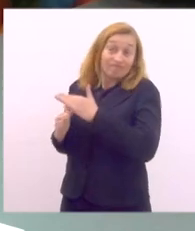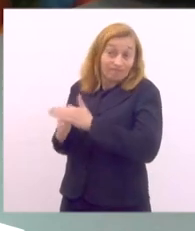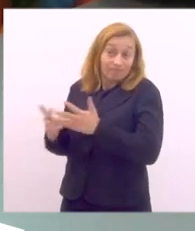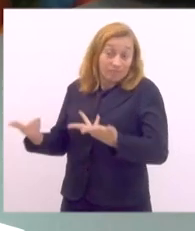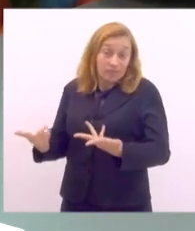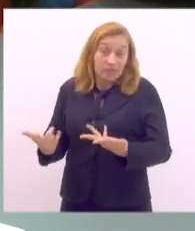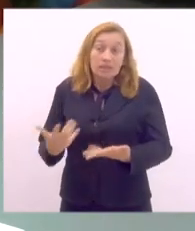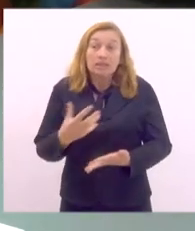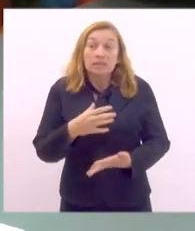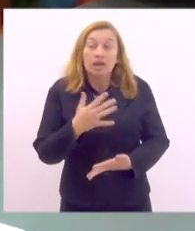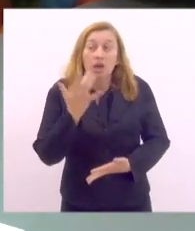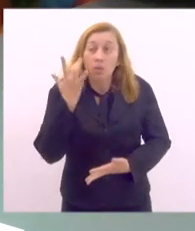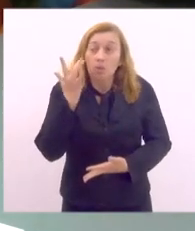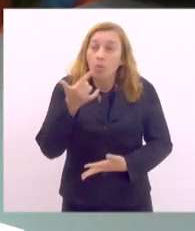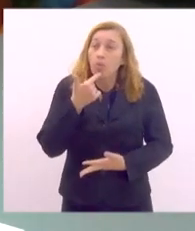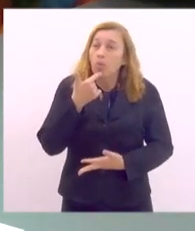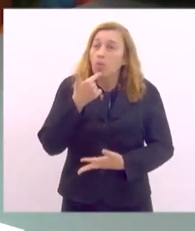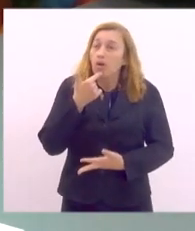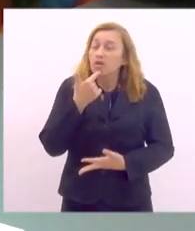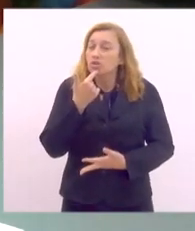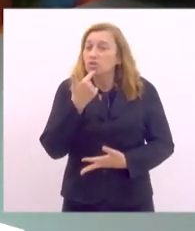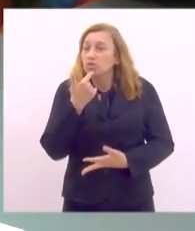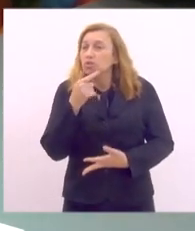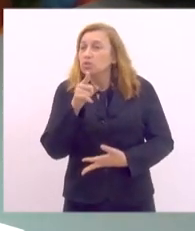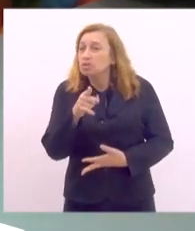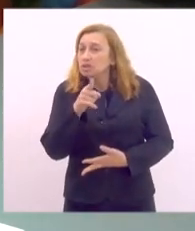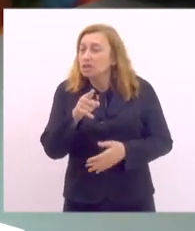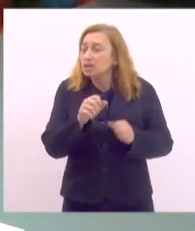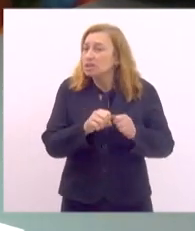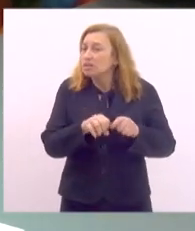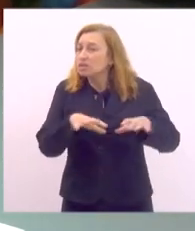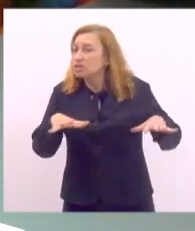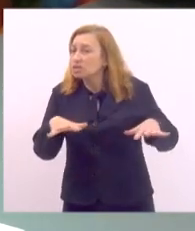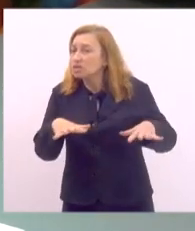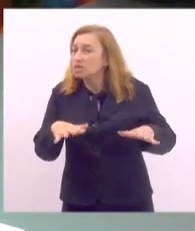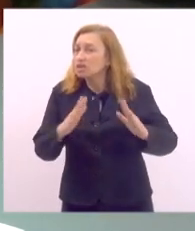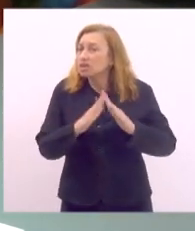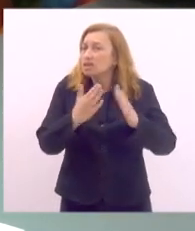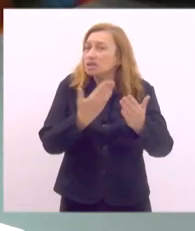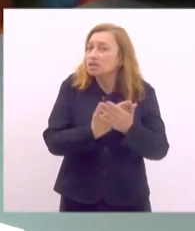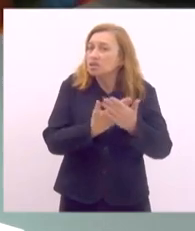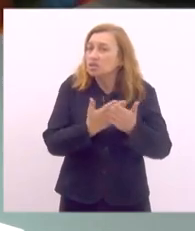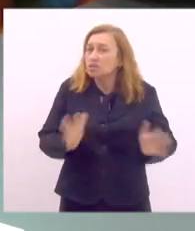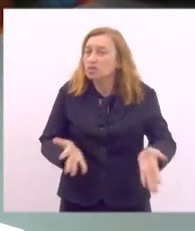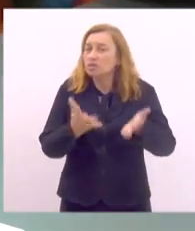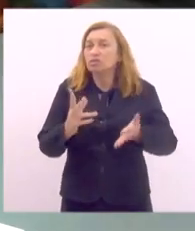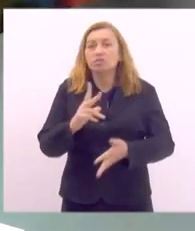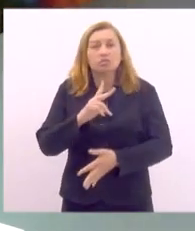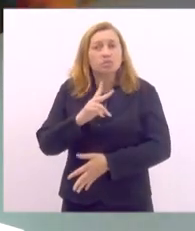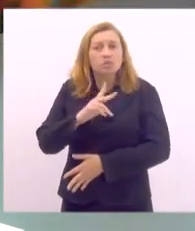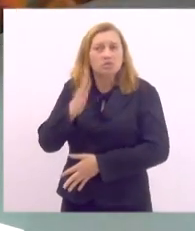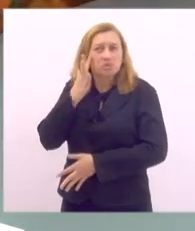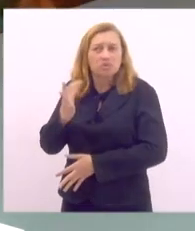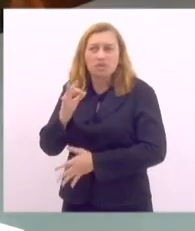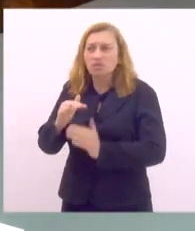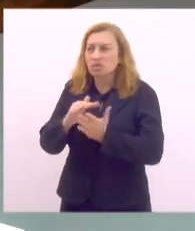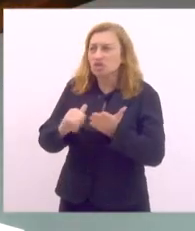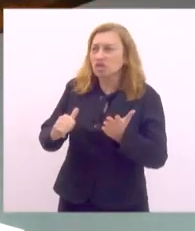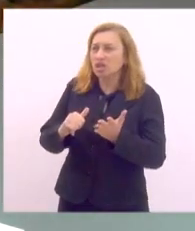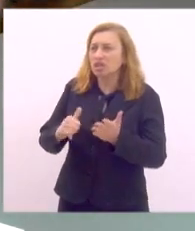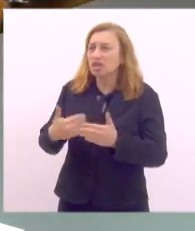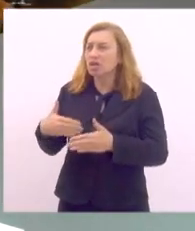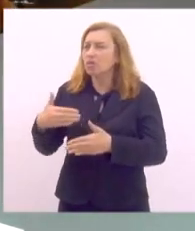se eu não me engano, não estava achando aqui, isso estava se estendendo, inclusive, às escolas da iniciativa privada. Não sei se foi retirado ao longo da